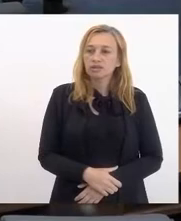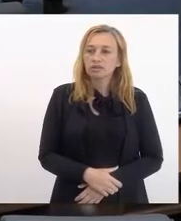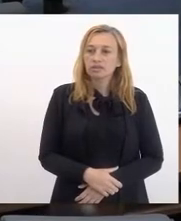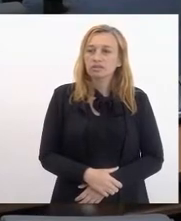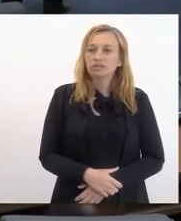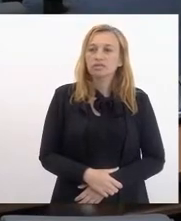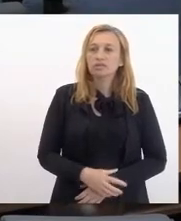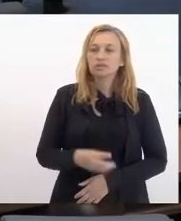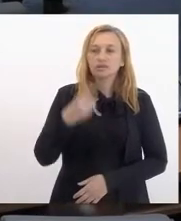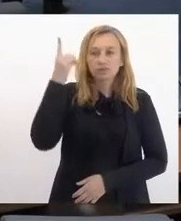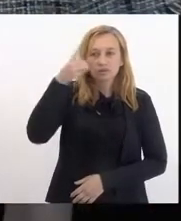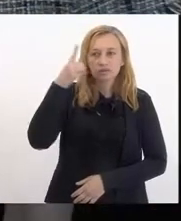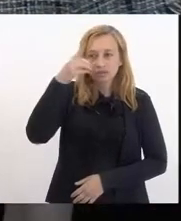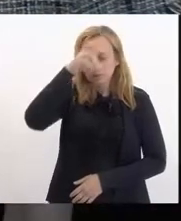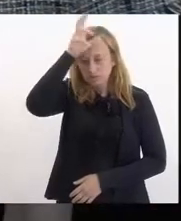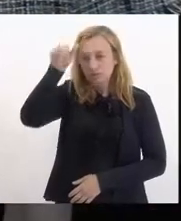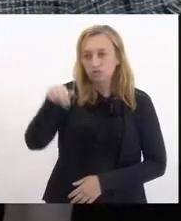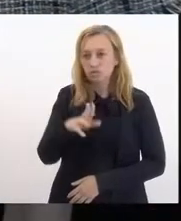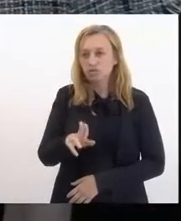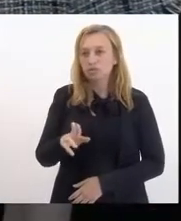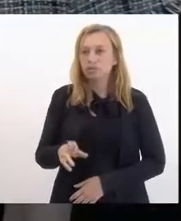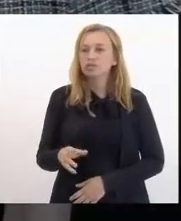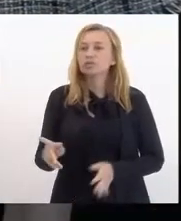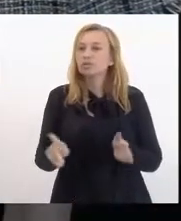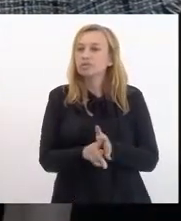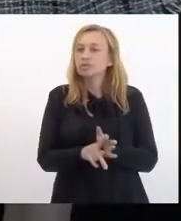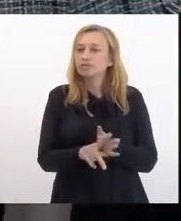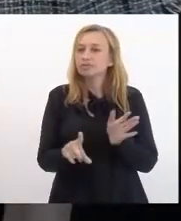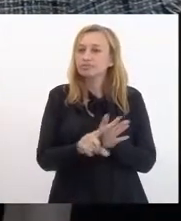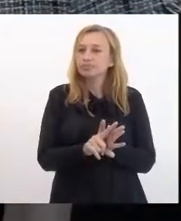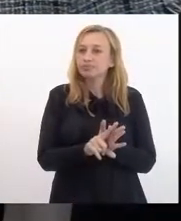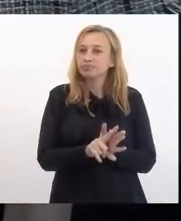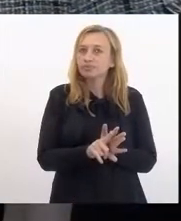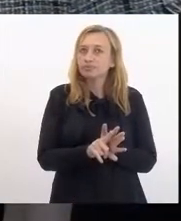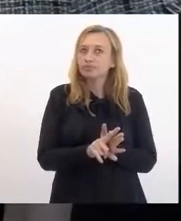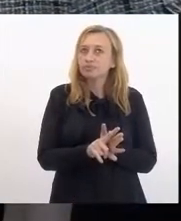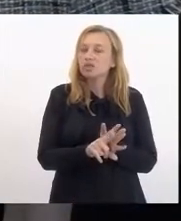Deputada Tia Ju, estamos aqui no projeto de lei